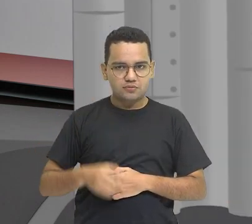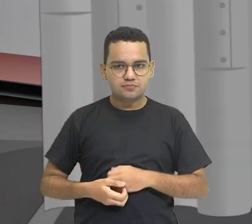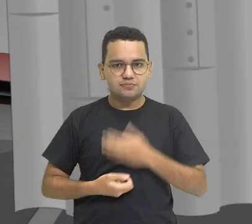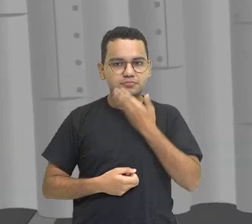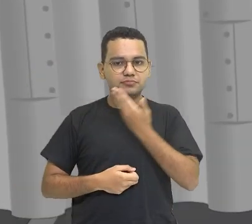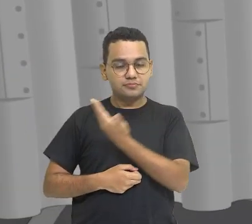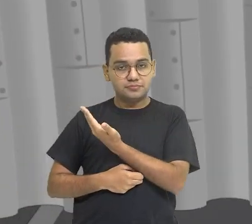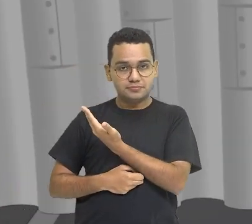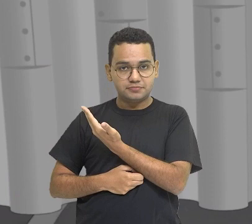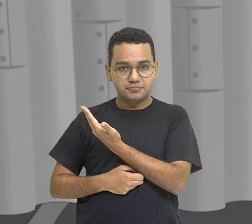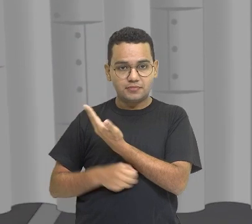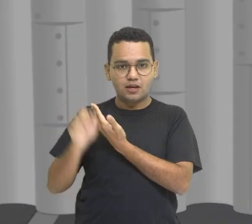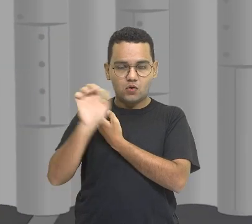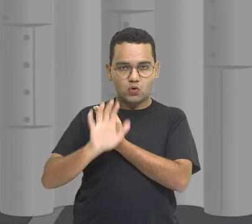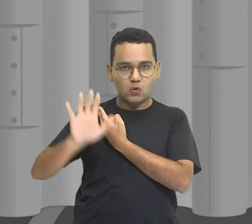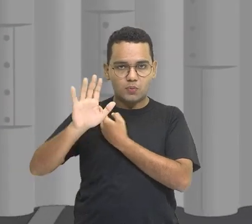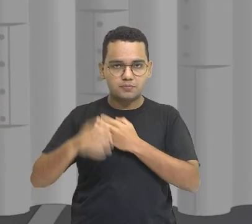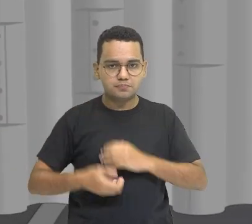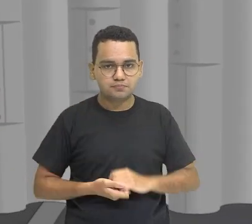como ficou a Europa.